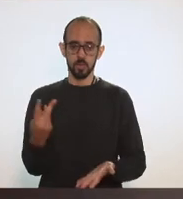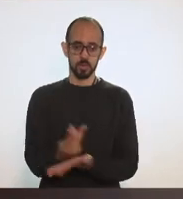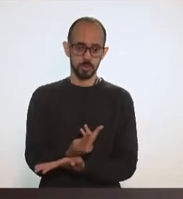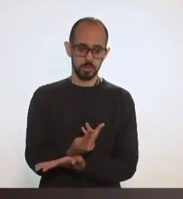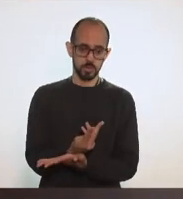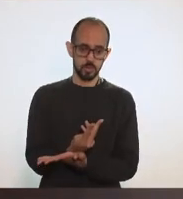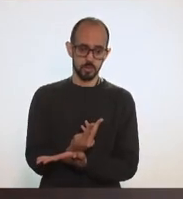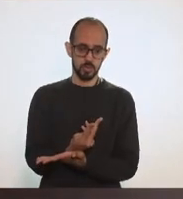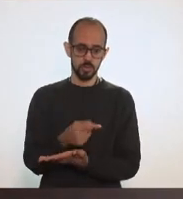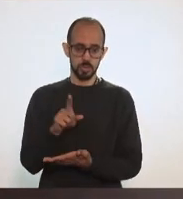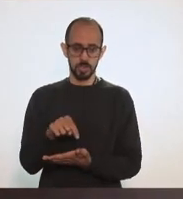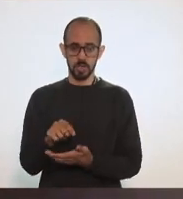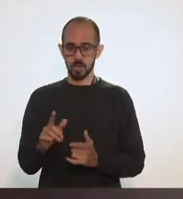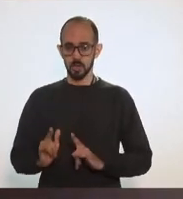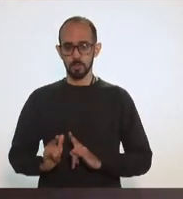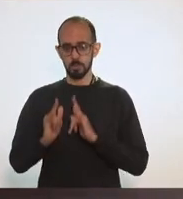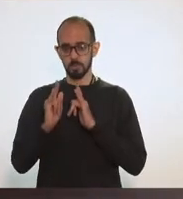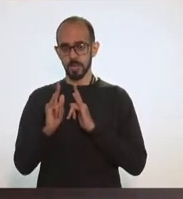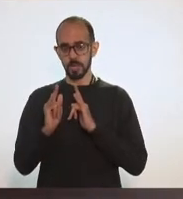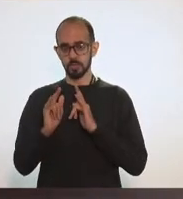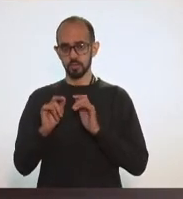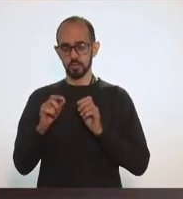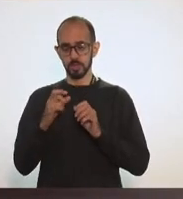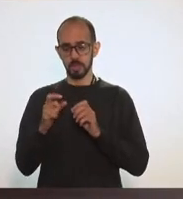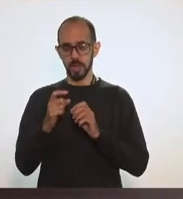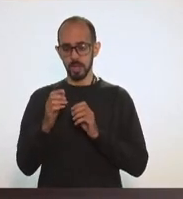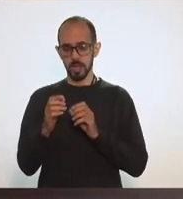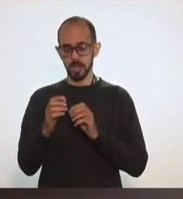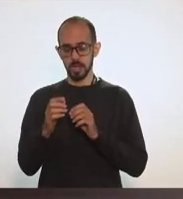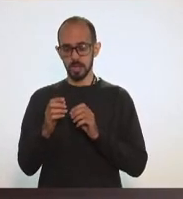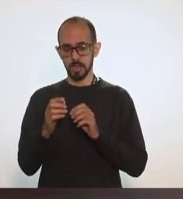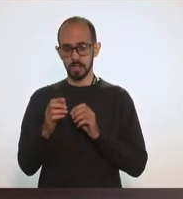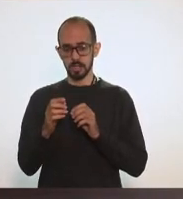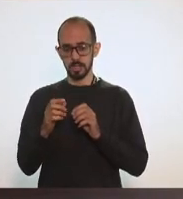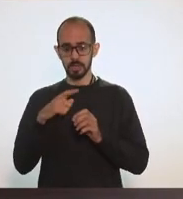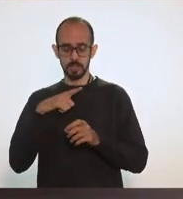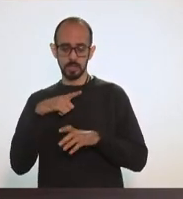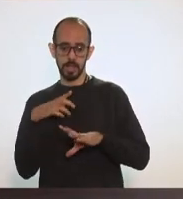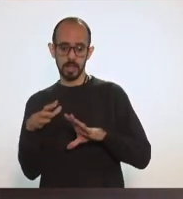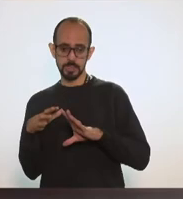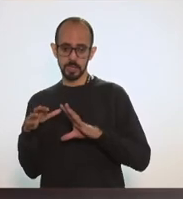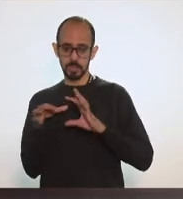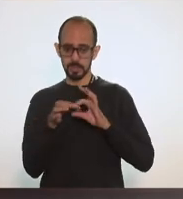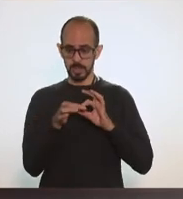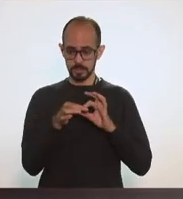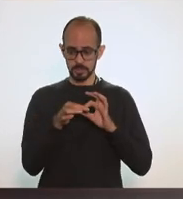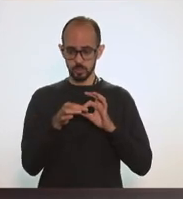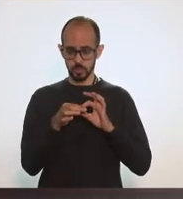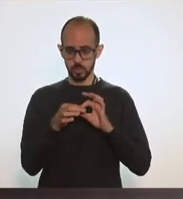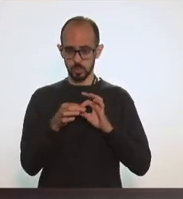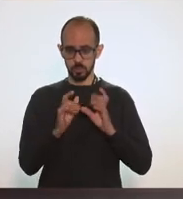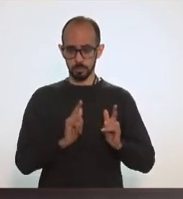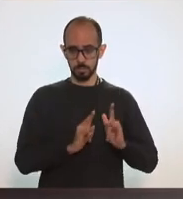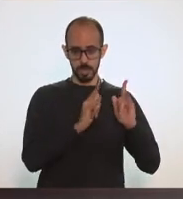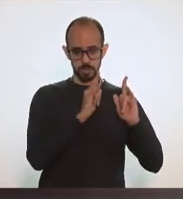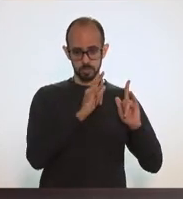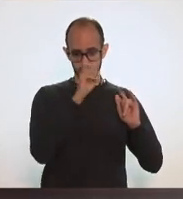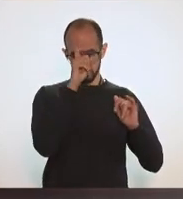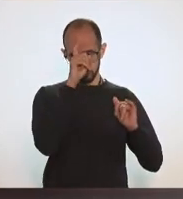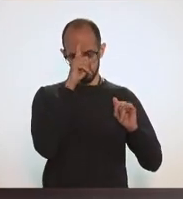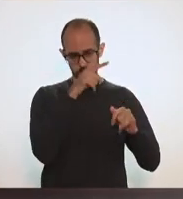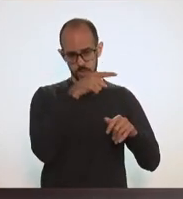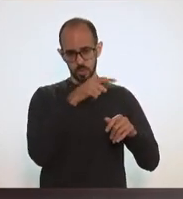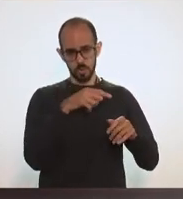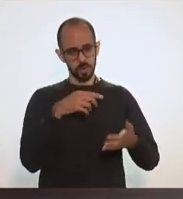no meio, que é o que faz a ligação entre os prédios hospitalares, enfim,